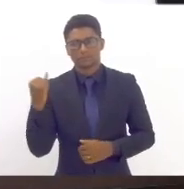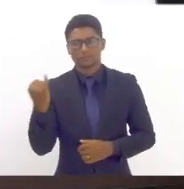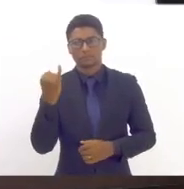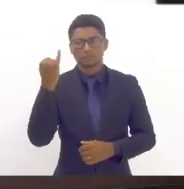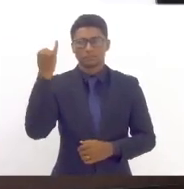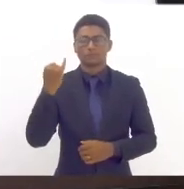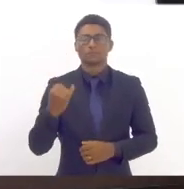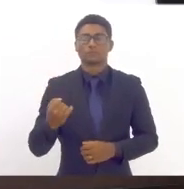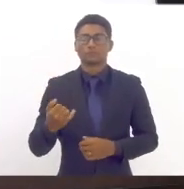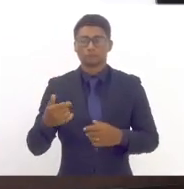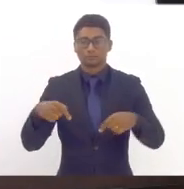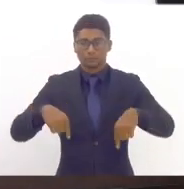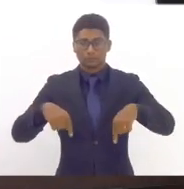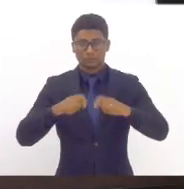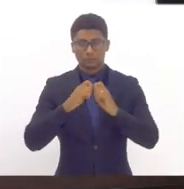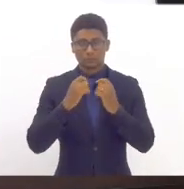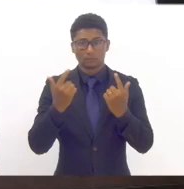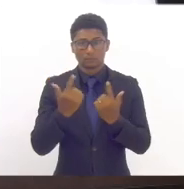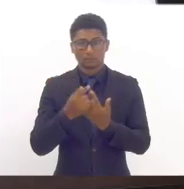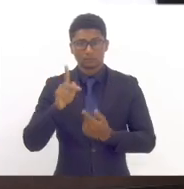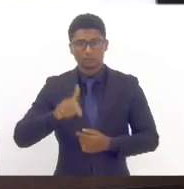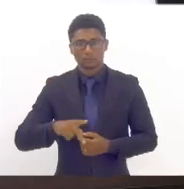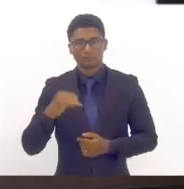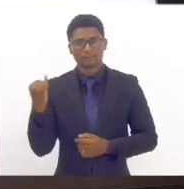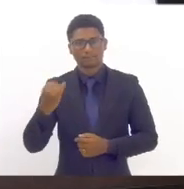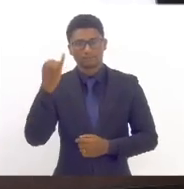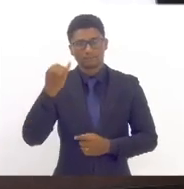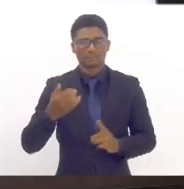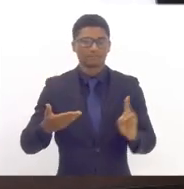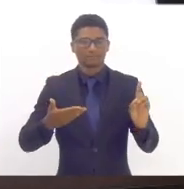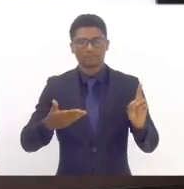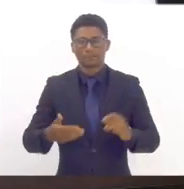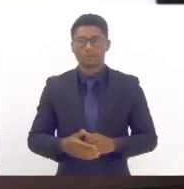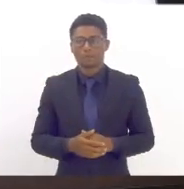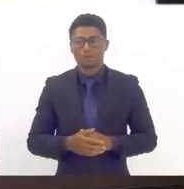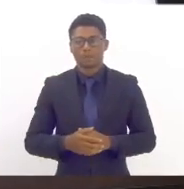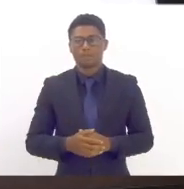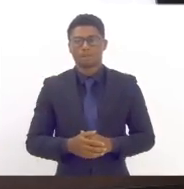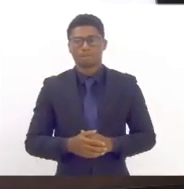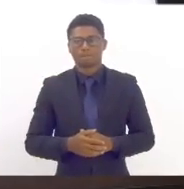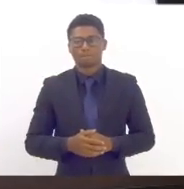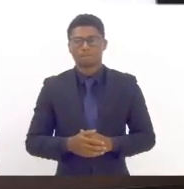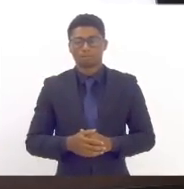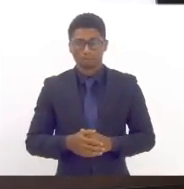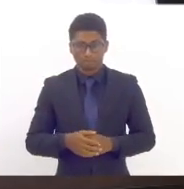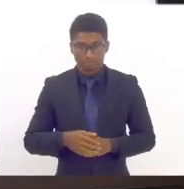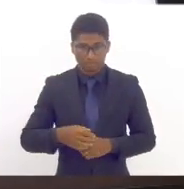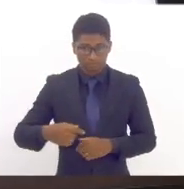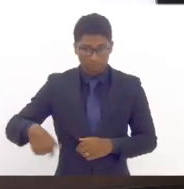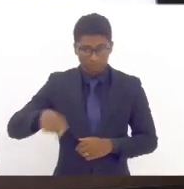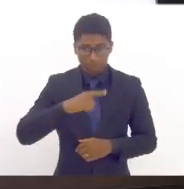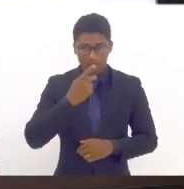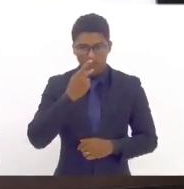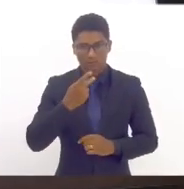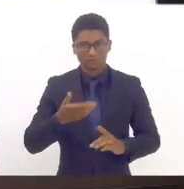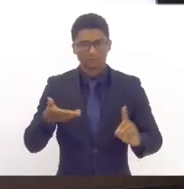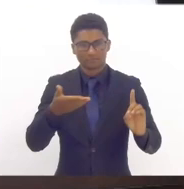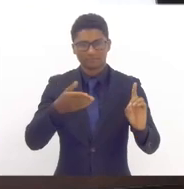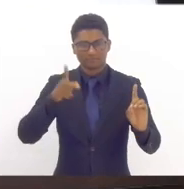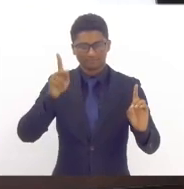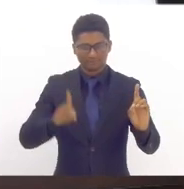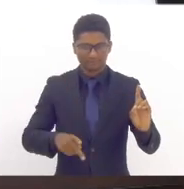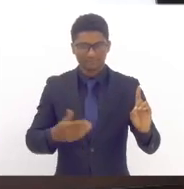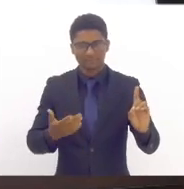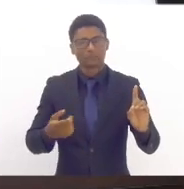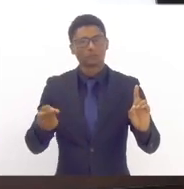presidência de uma casa como essa. Então, aqui é a oportunidade da gente dizer a você, presidente, o